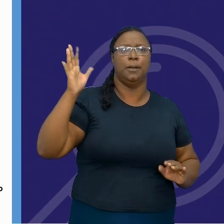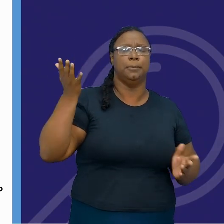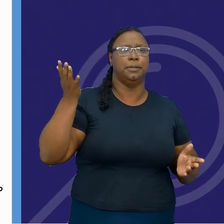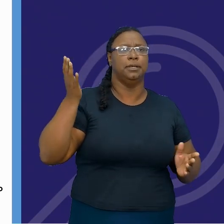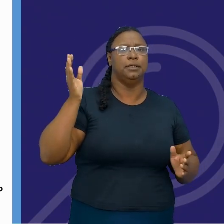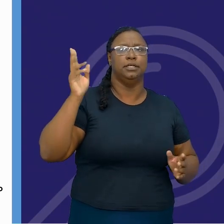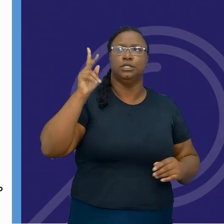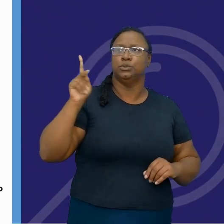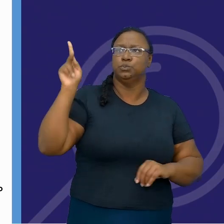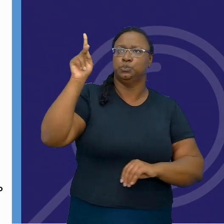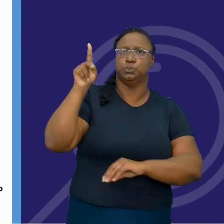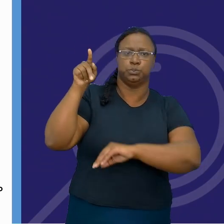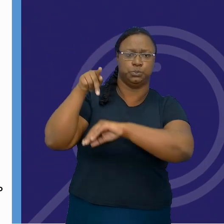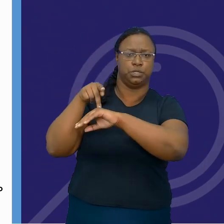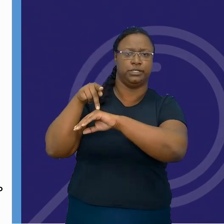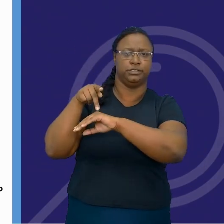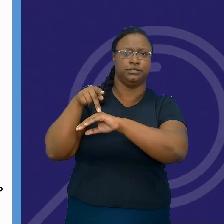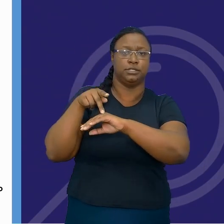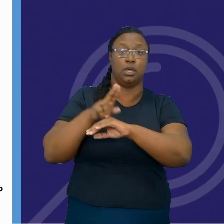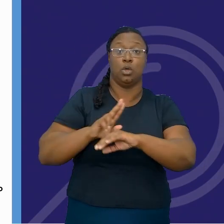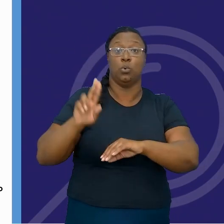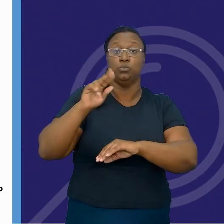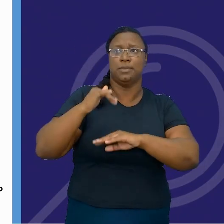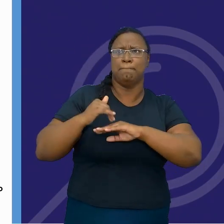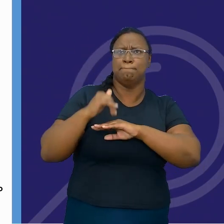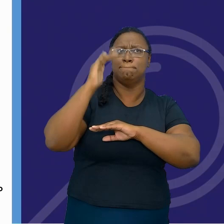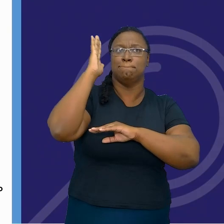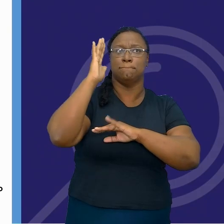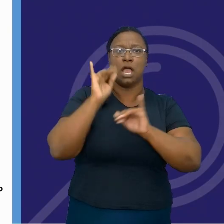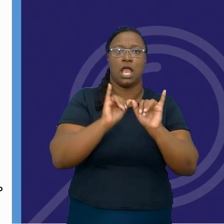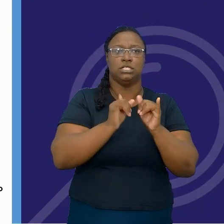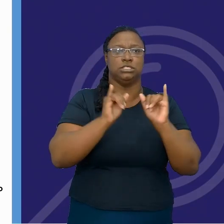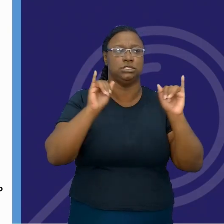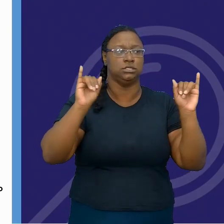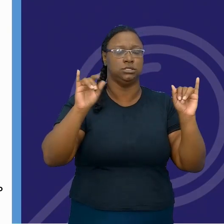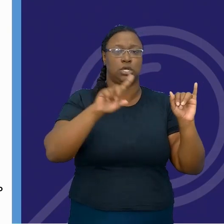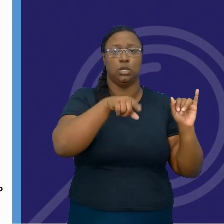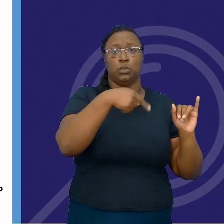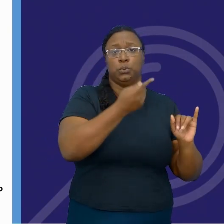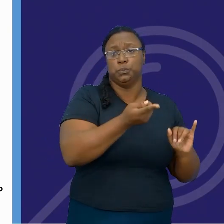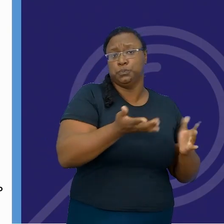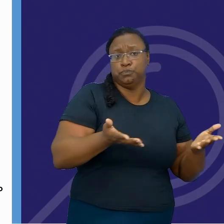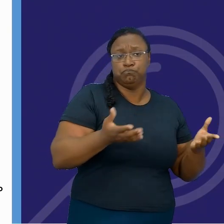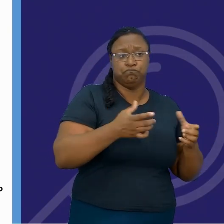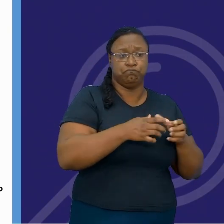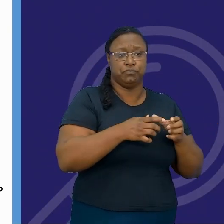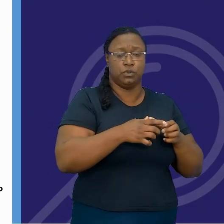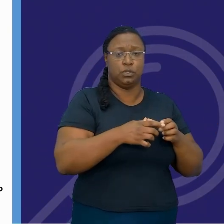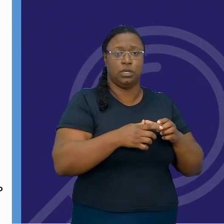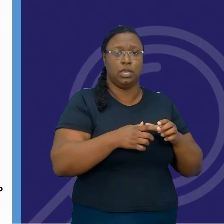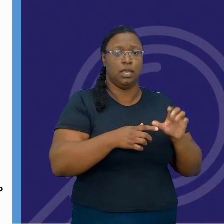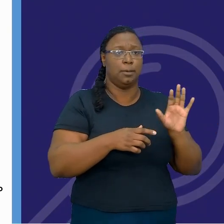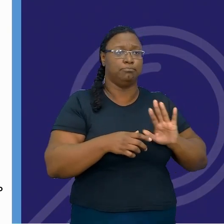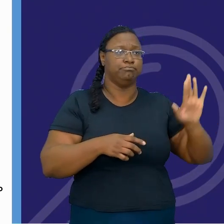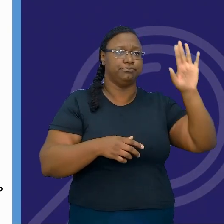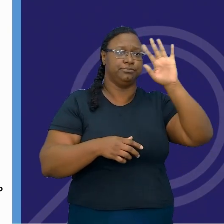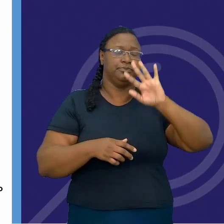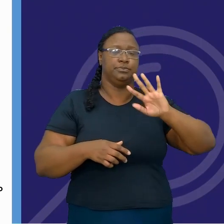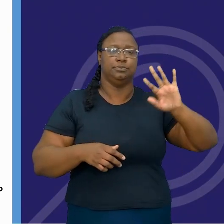consumo mais acentuado, ele consome muito mais energia do que um cidadão latino-americano aí,